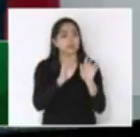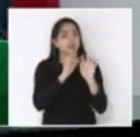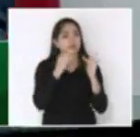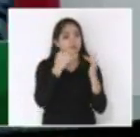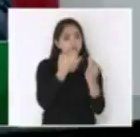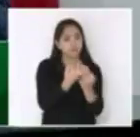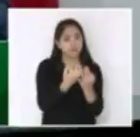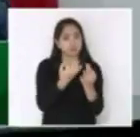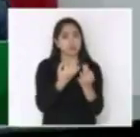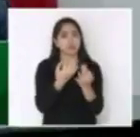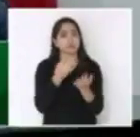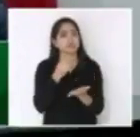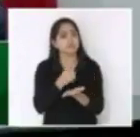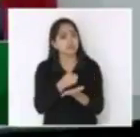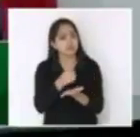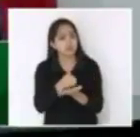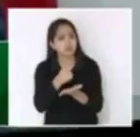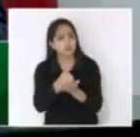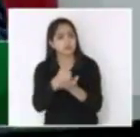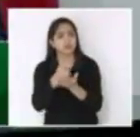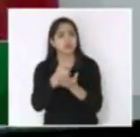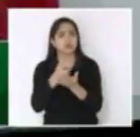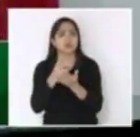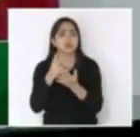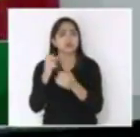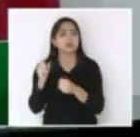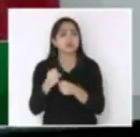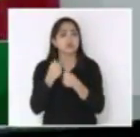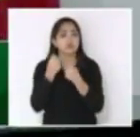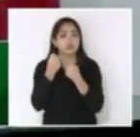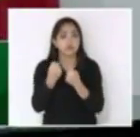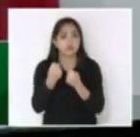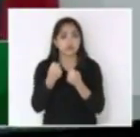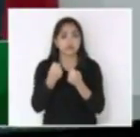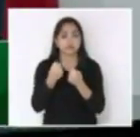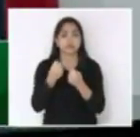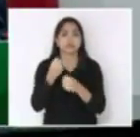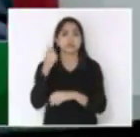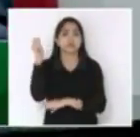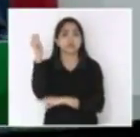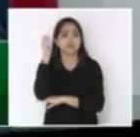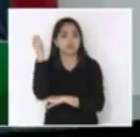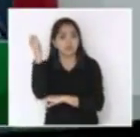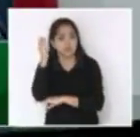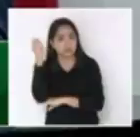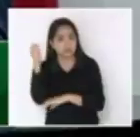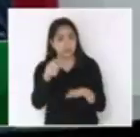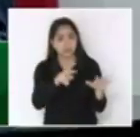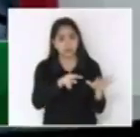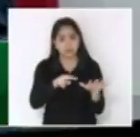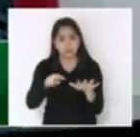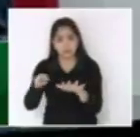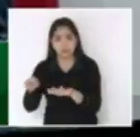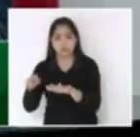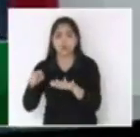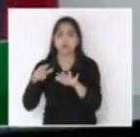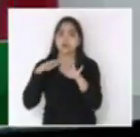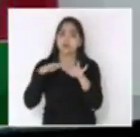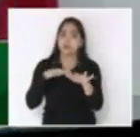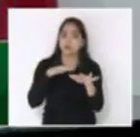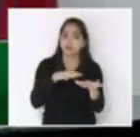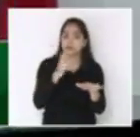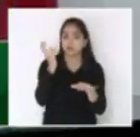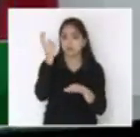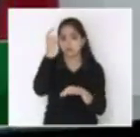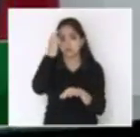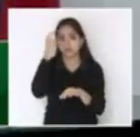são preservadas e fortalecidas nos rodeios, na Semana Farroupilha, nas manifestações culturais do